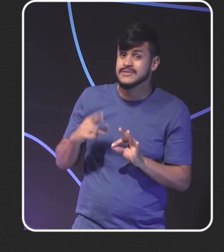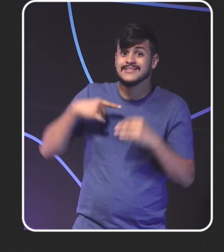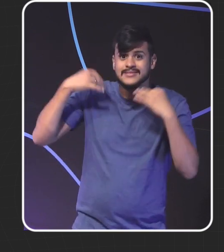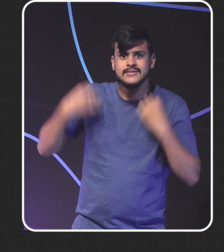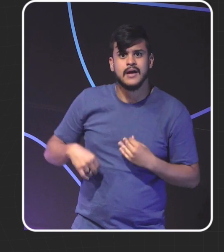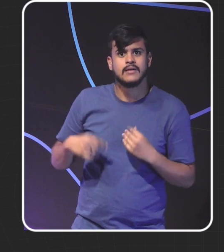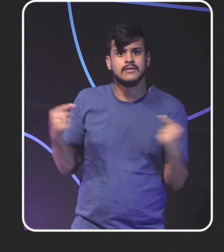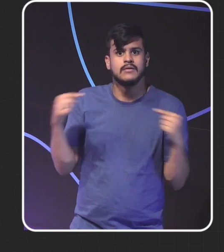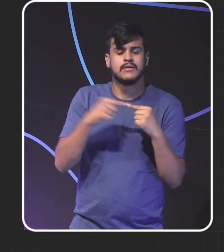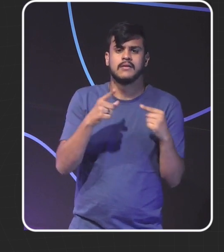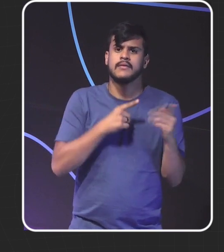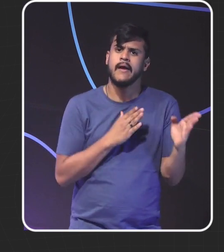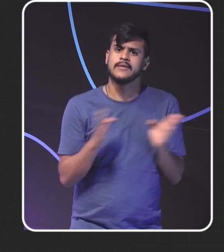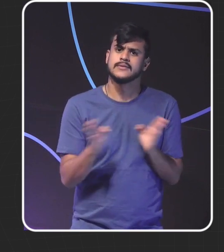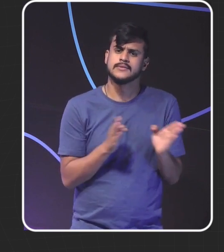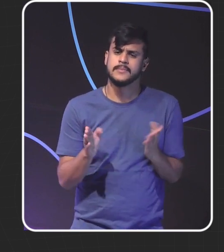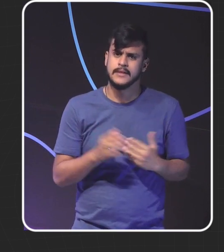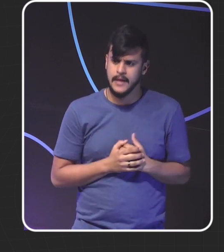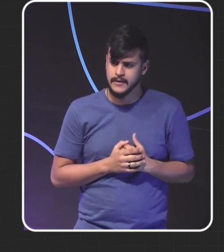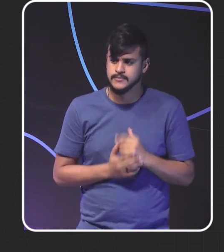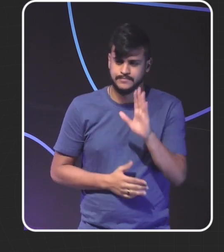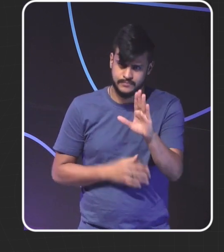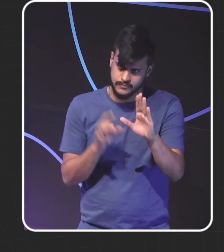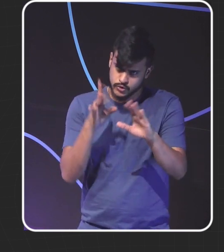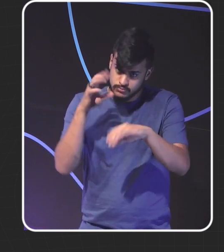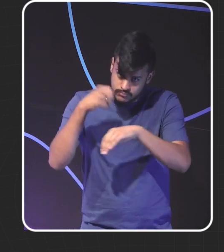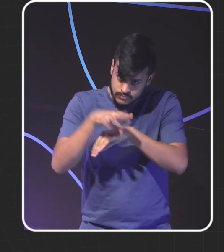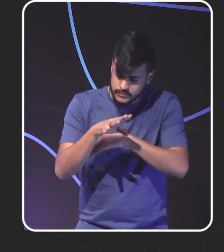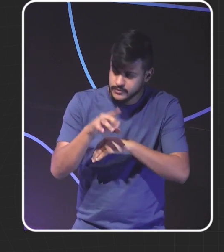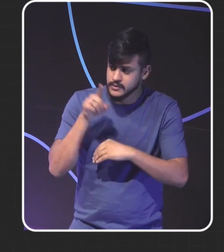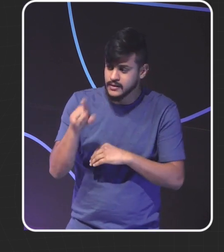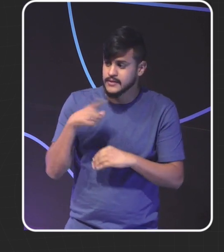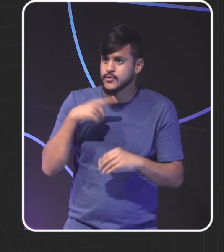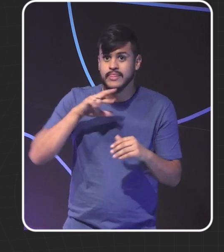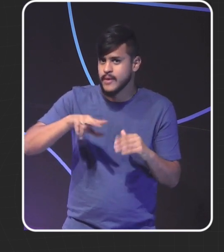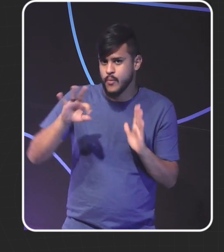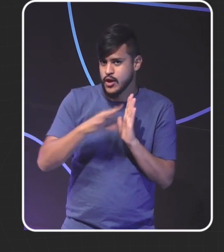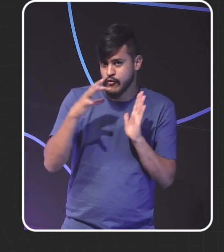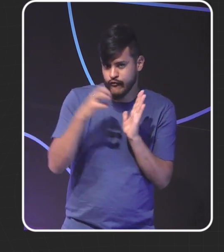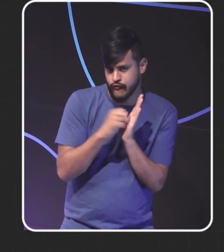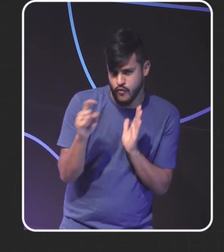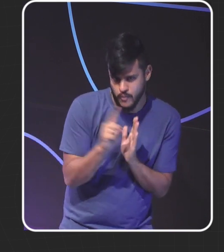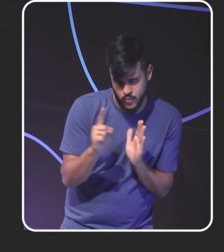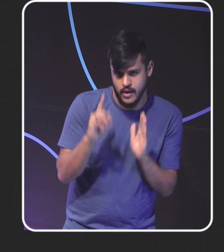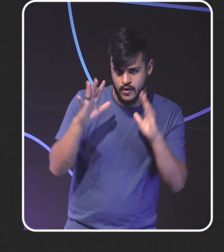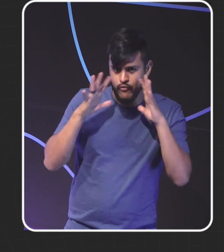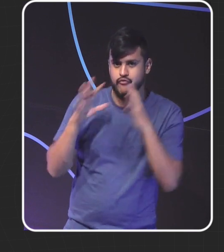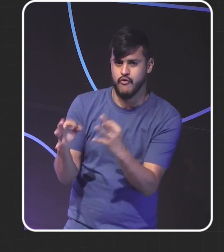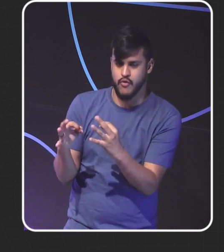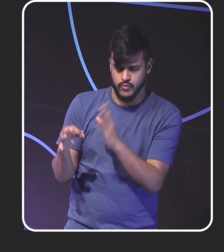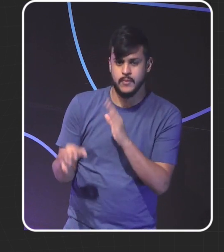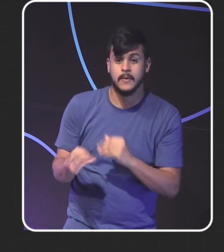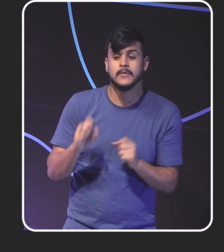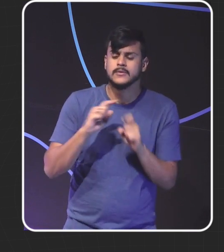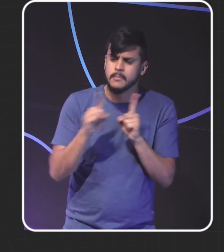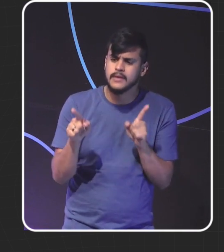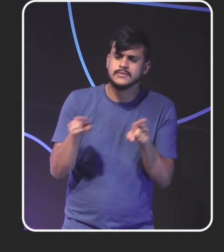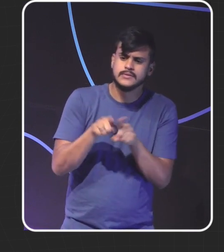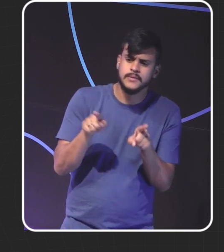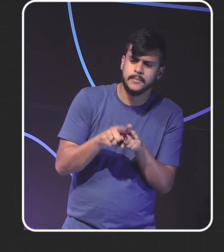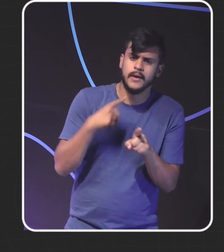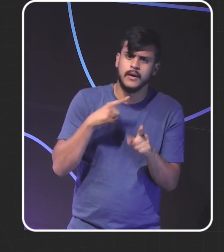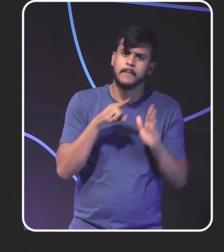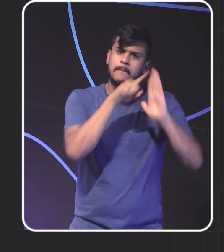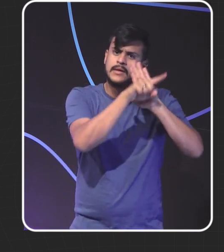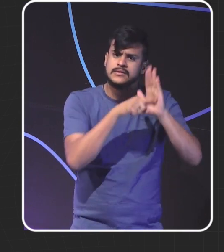englobando a acessibilidade. Tinha só um pequeno detalhe, mas não estava relacionado com o formulário. Só que, por outro lado, eu comecei a